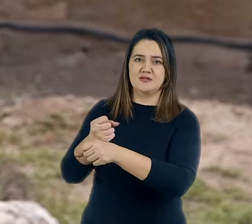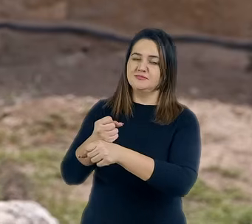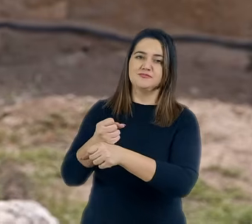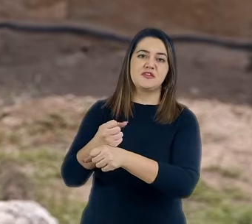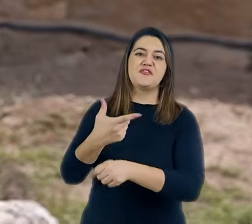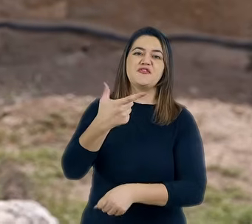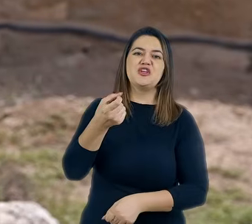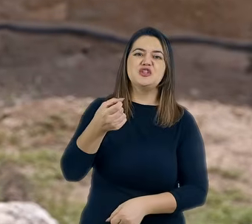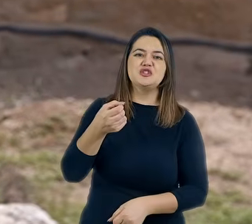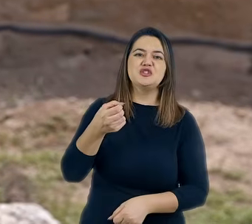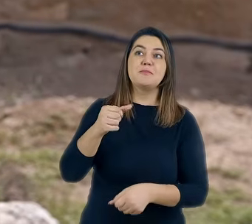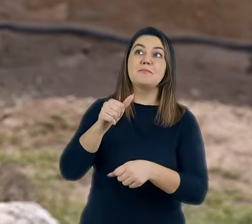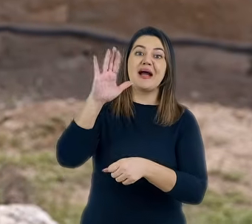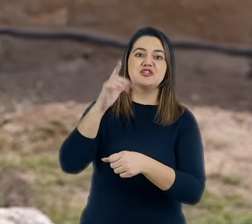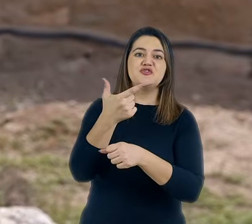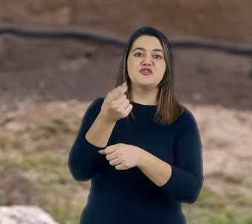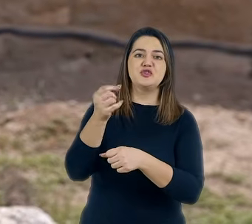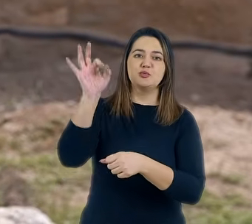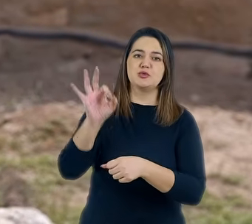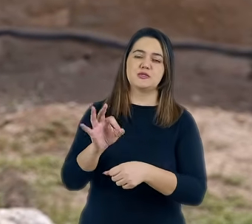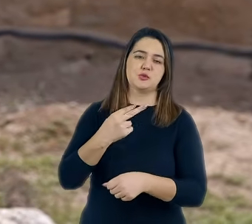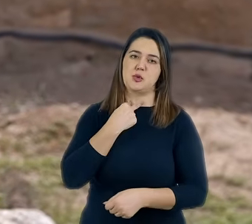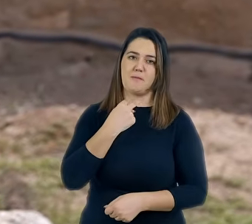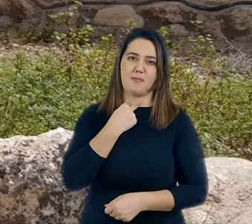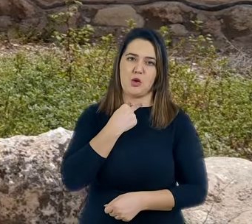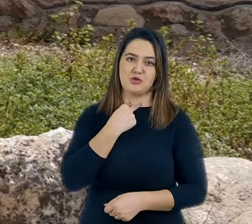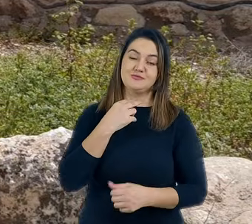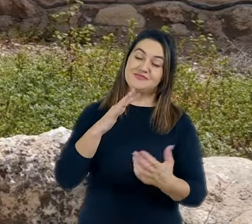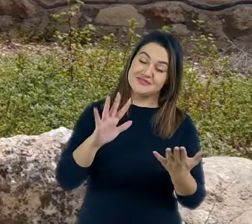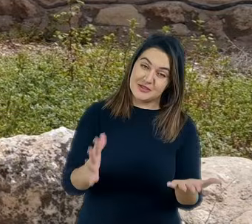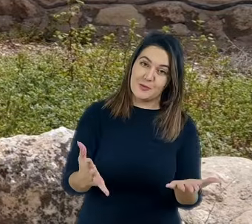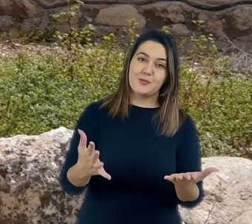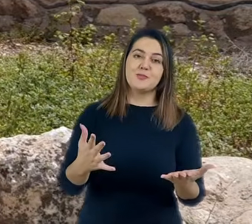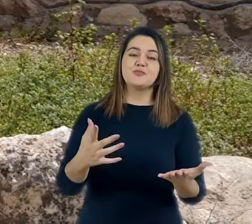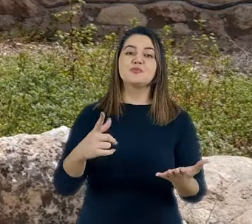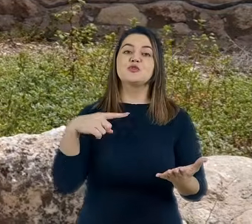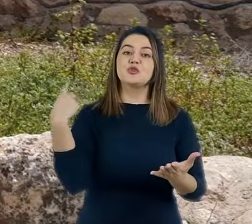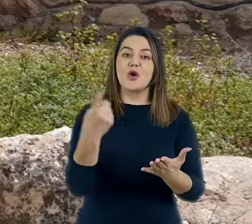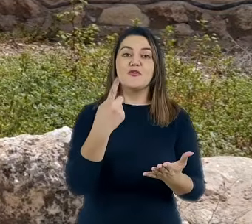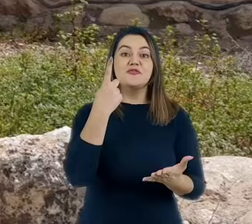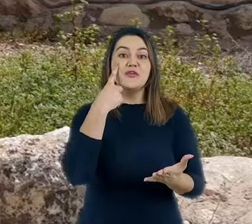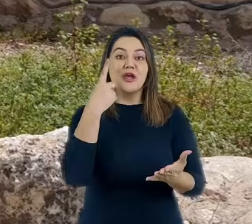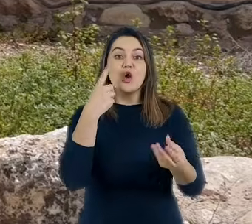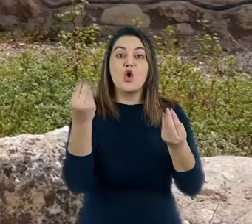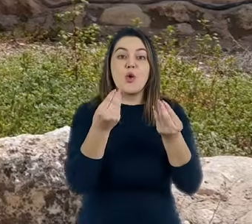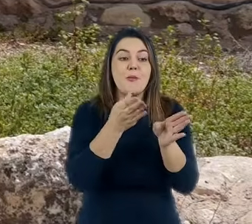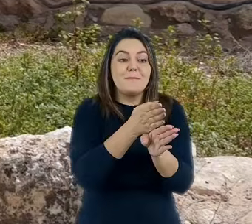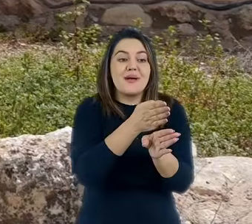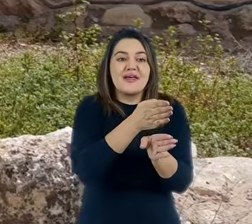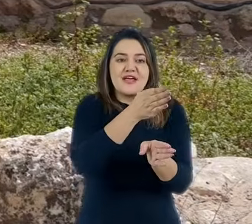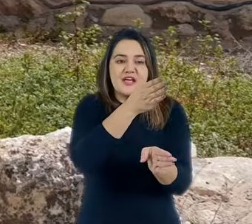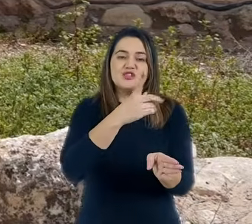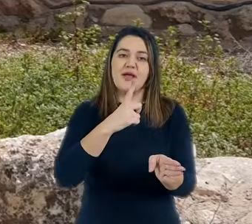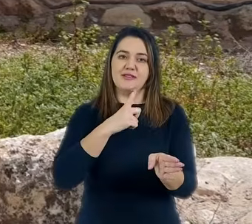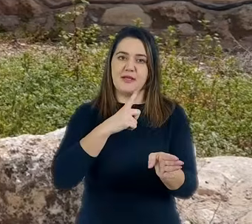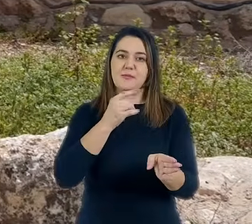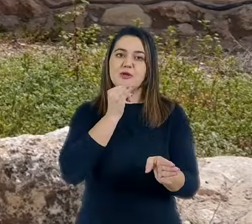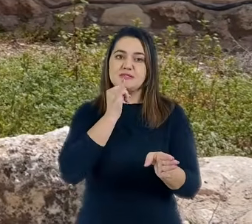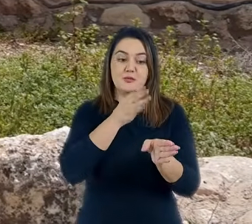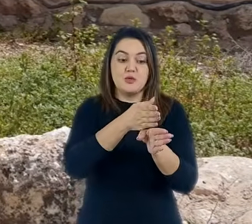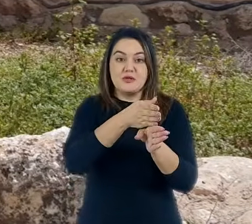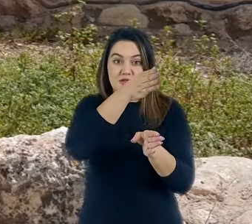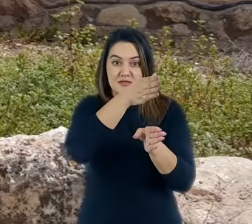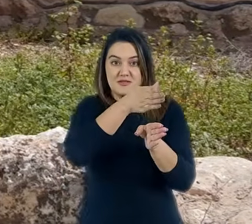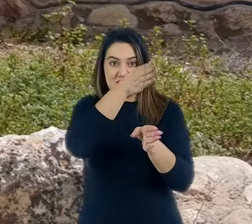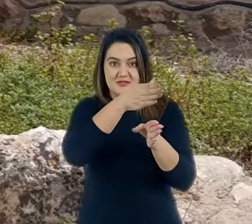ou 20% do assentamento original. Então, apenas para dar uma noção das paredes como elas eram,